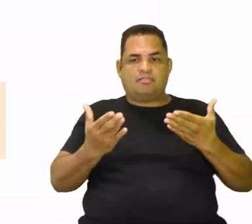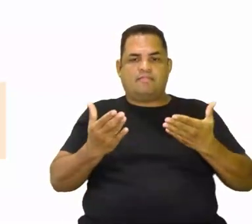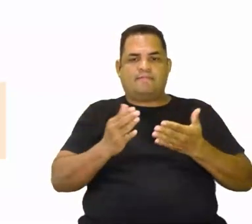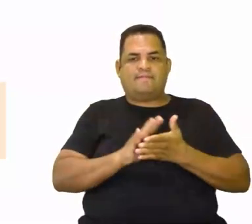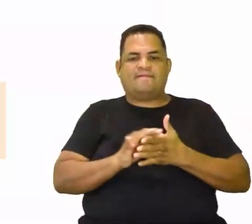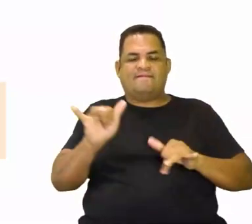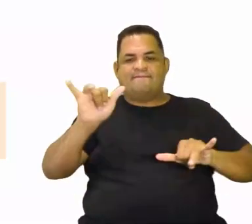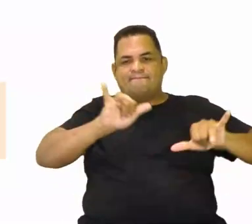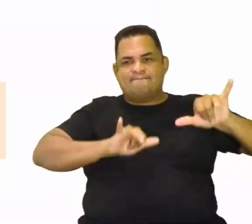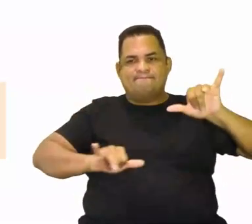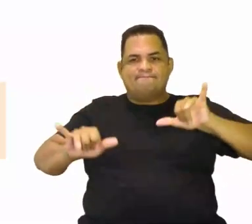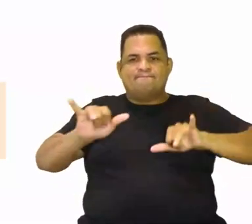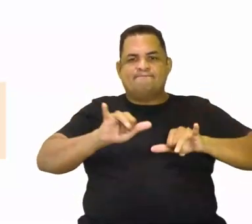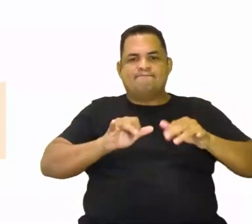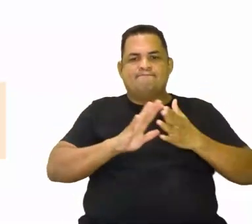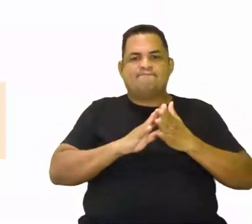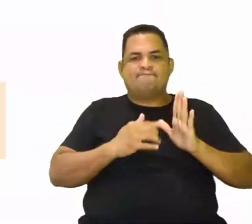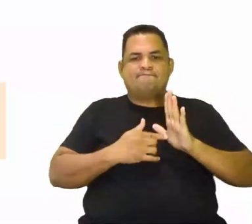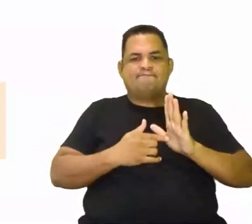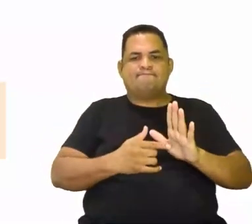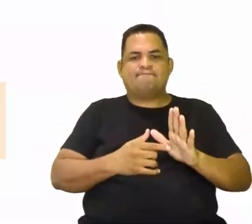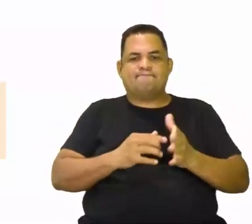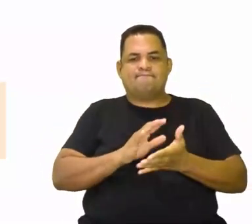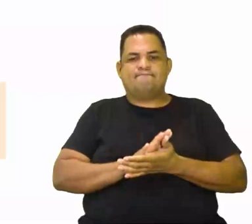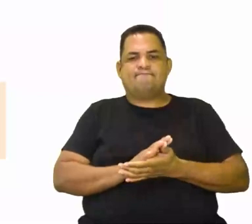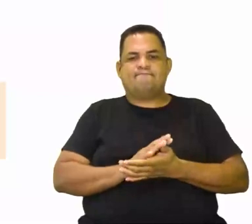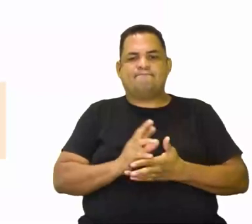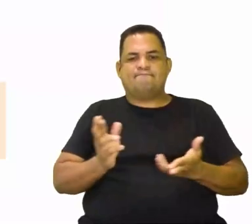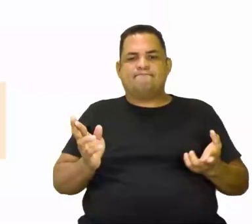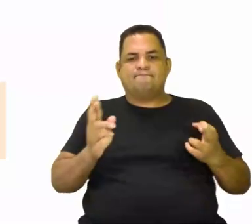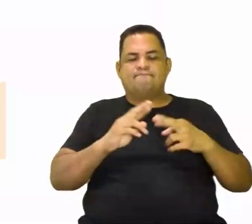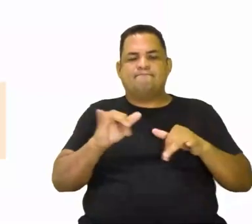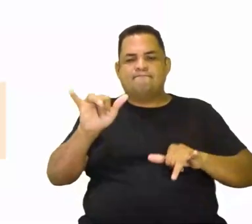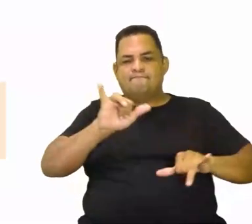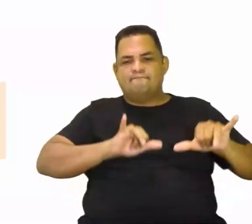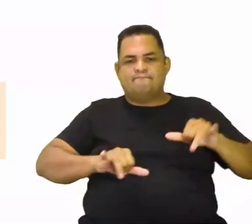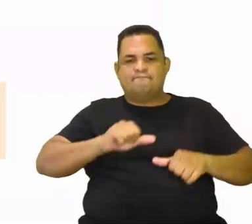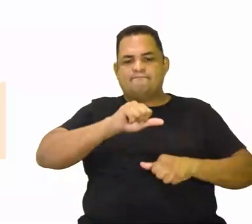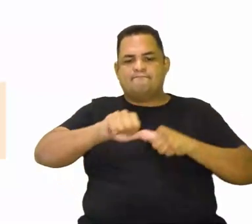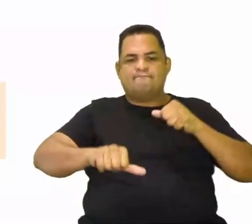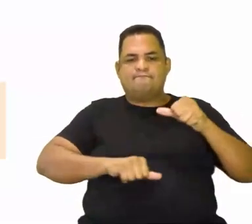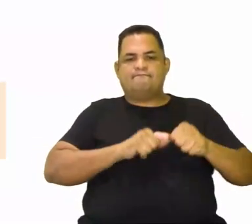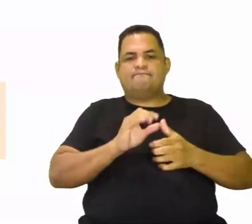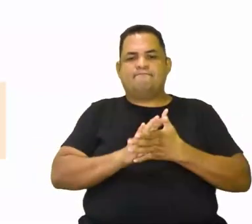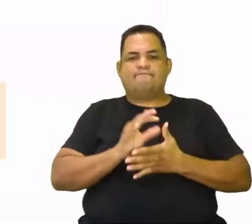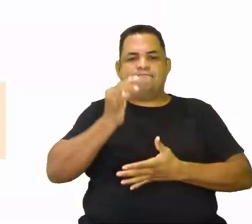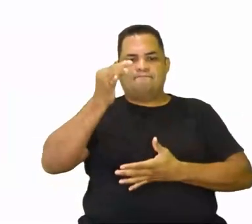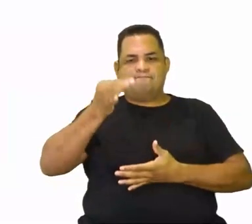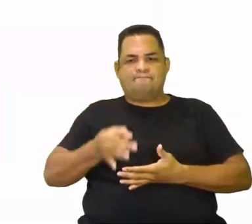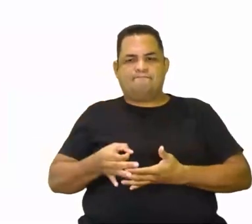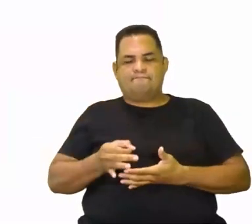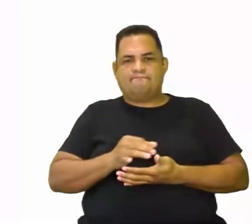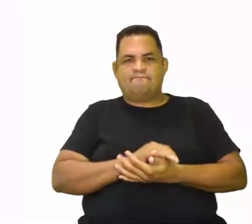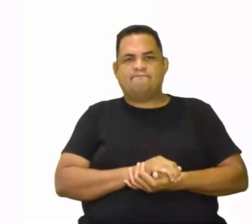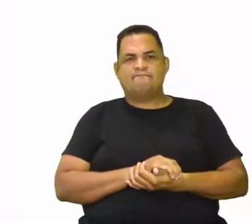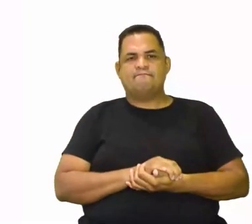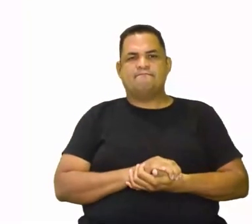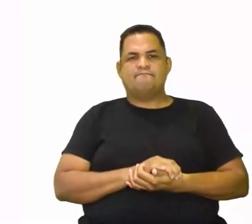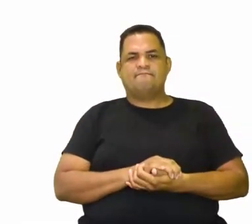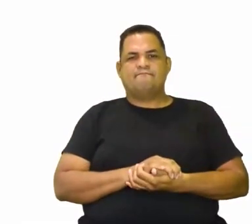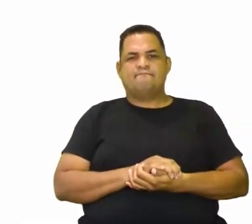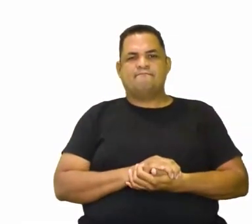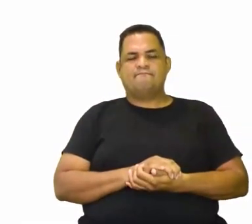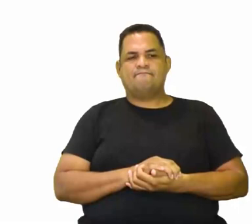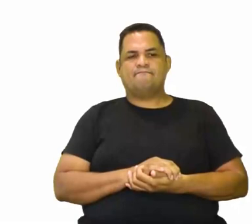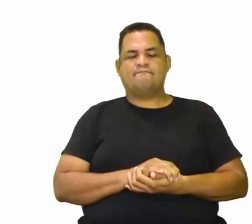da química, está representando uma reação química, uma transformação química, tá certo?